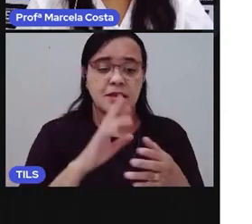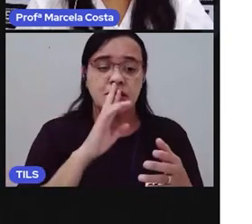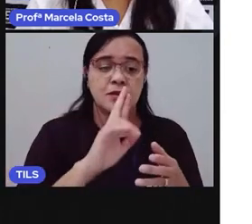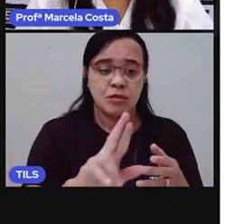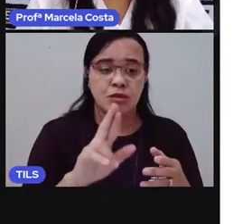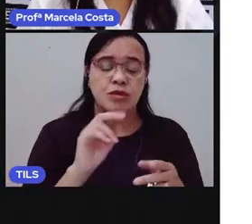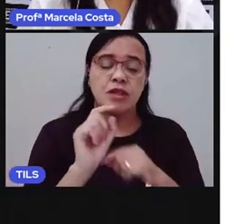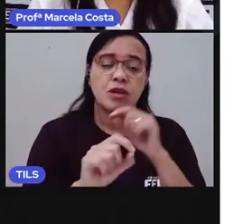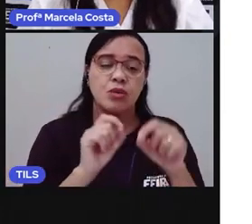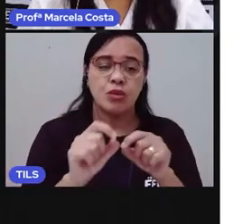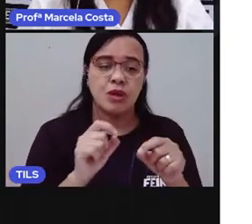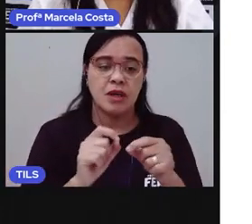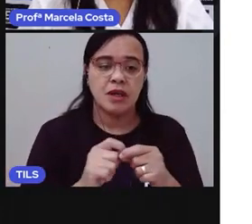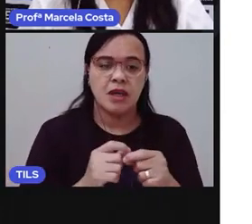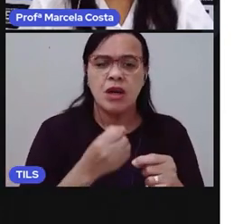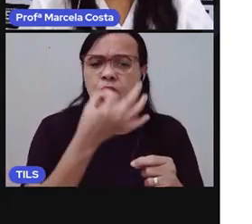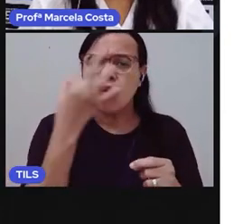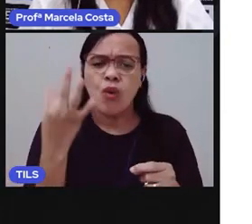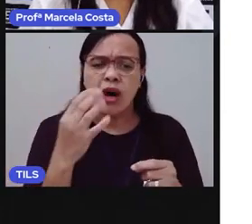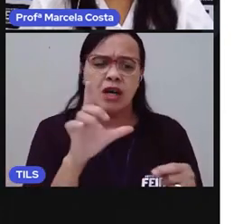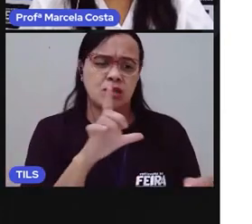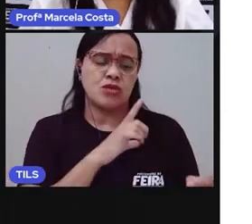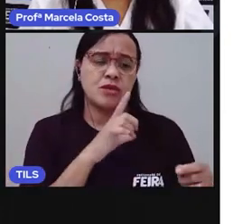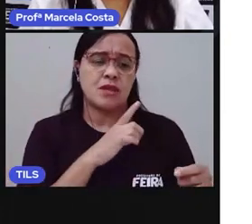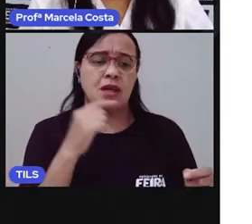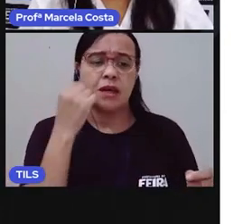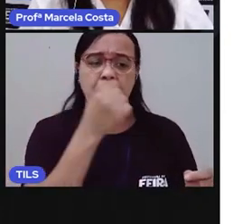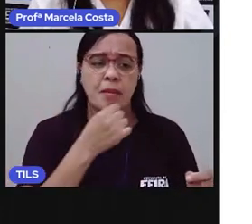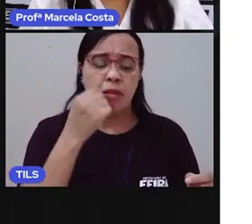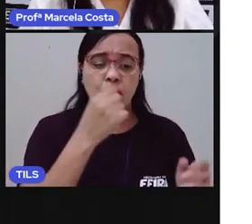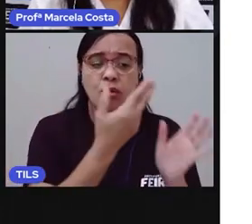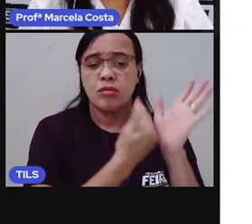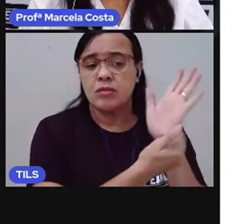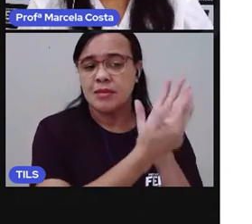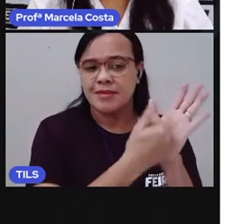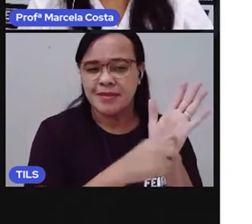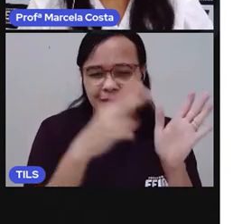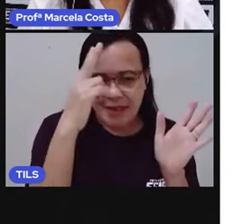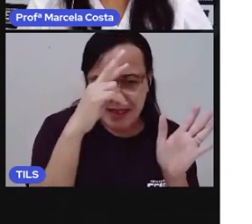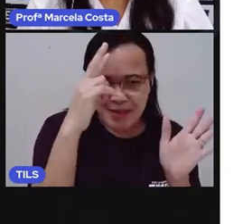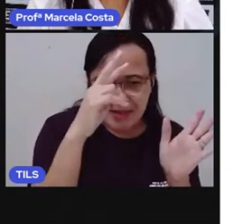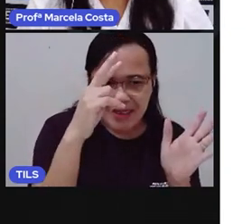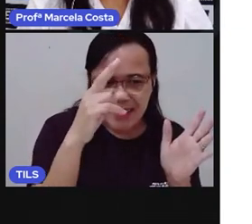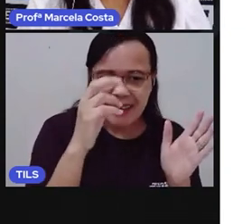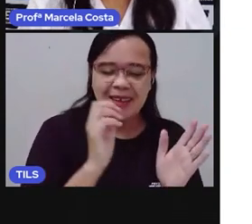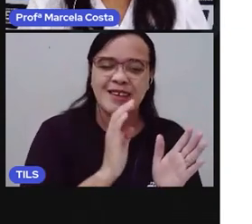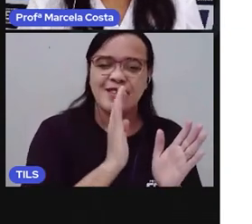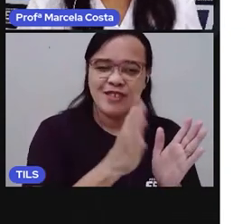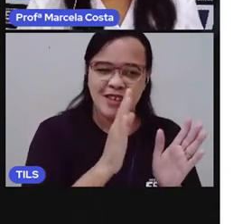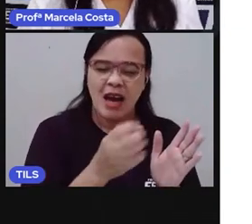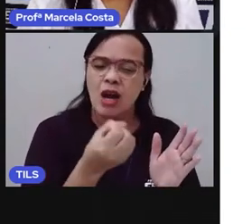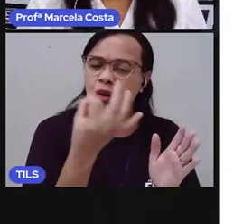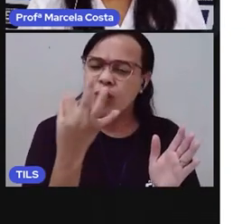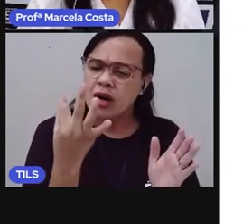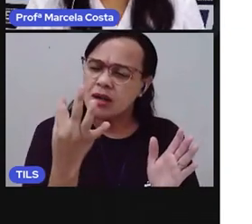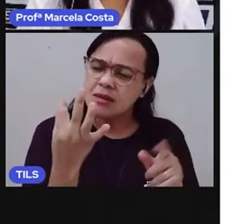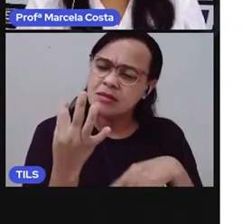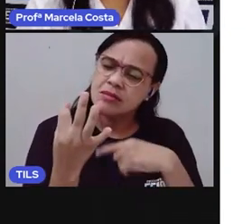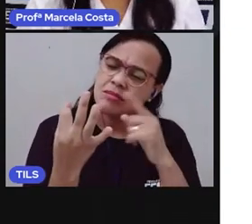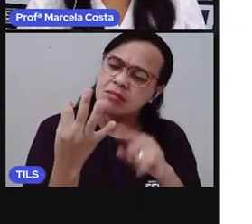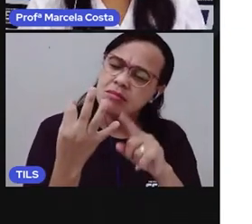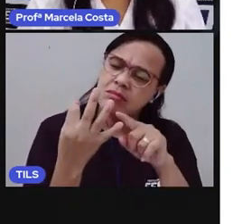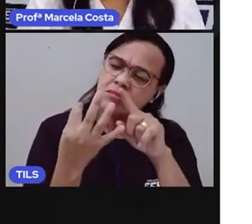pede. Quantos dentes tem na boca da imagem acima? A gente já